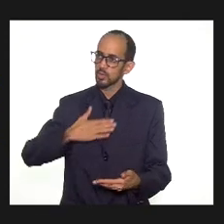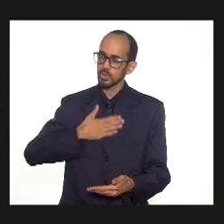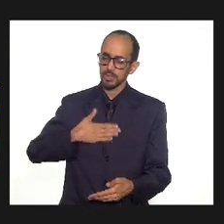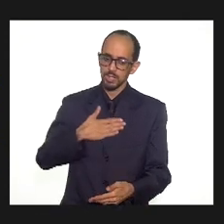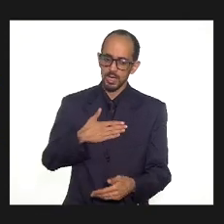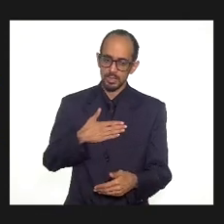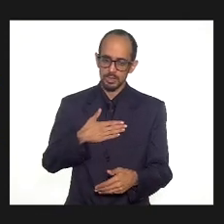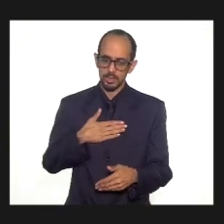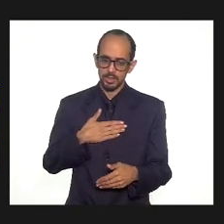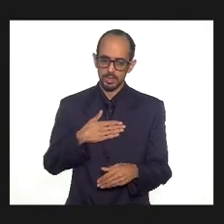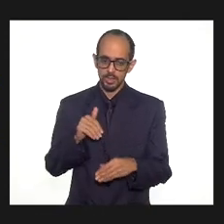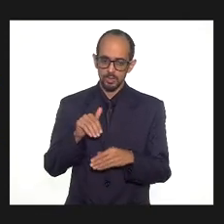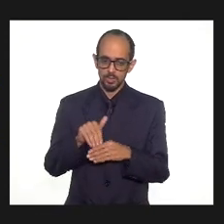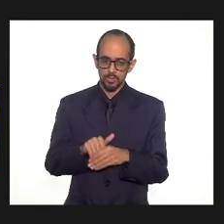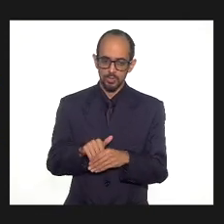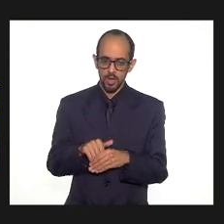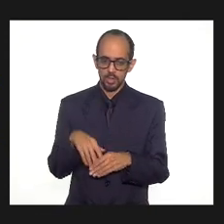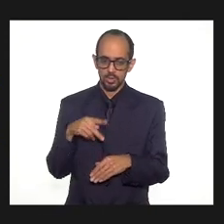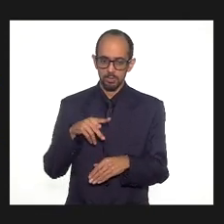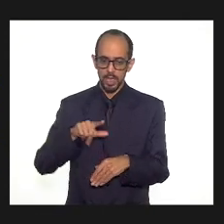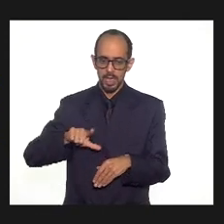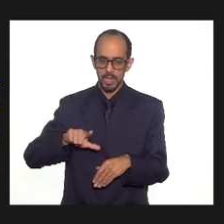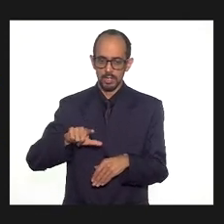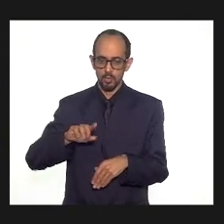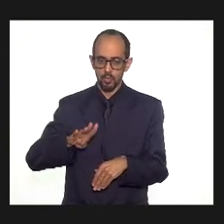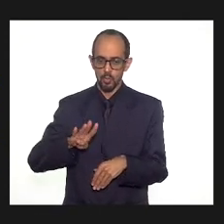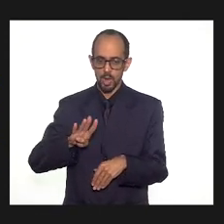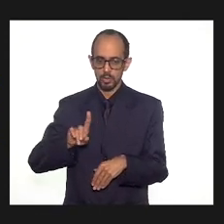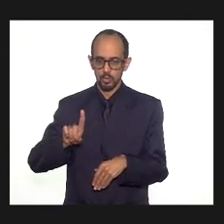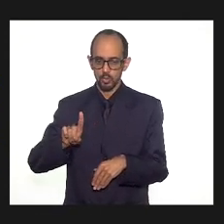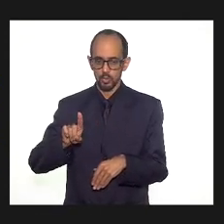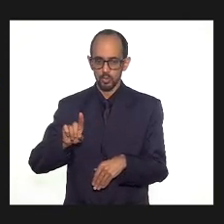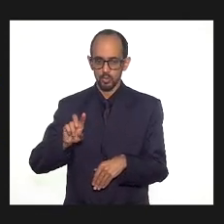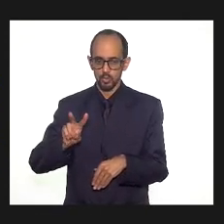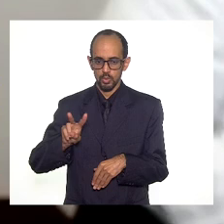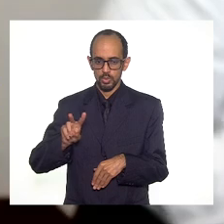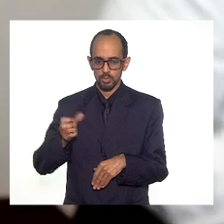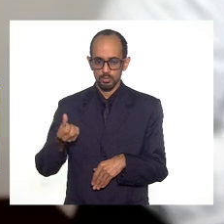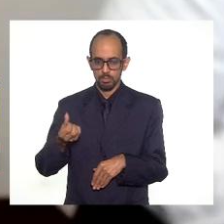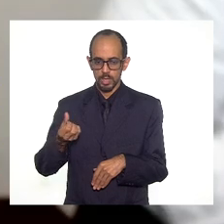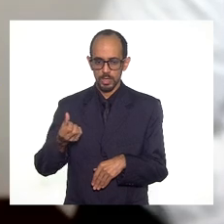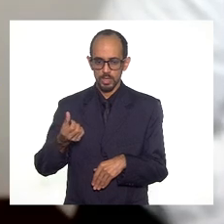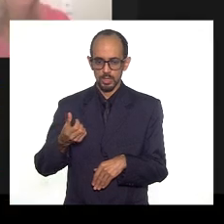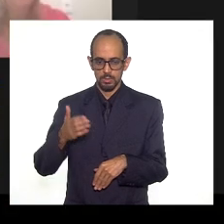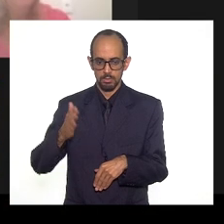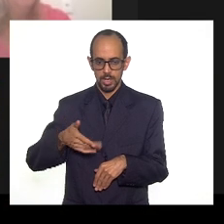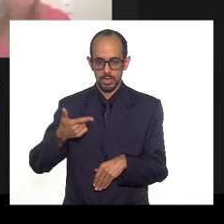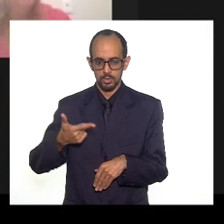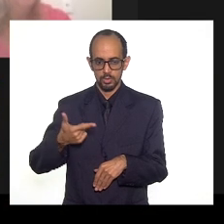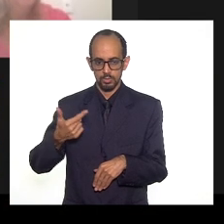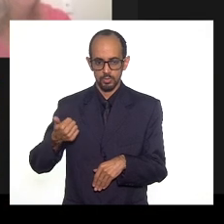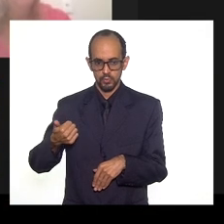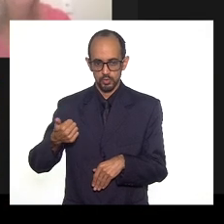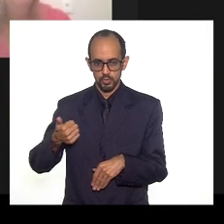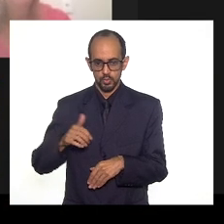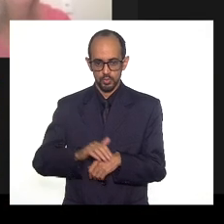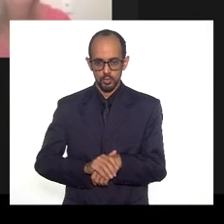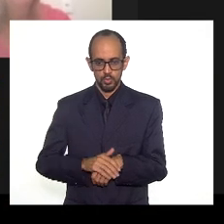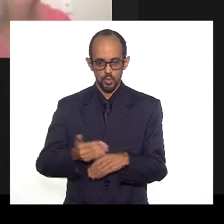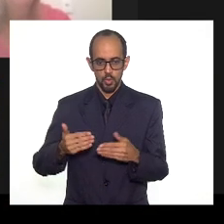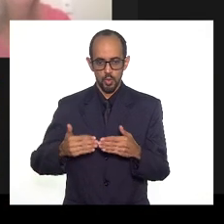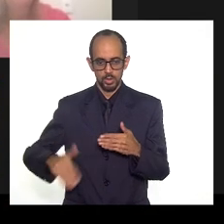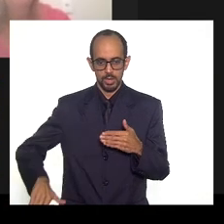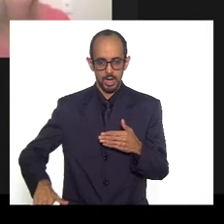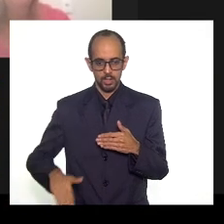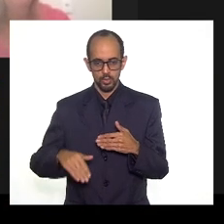meu voto contrário ao PL 4126 de 2021. Por favor. Ok. 4126 de 2021, contrário,